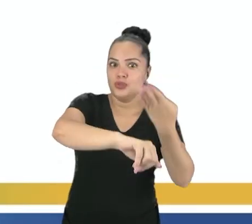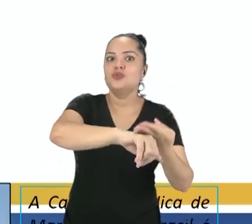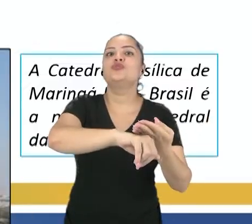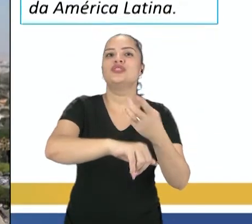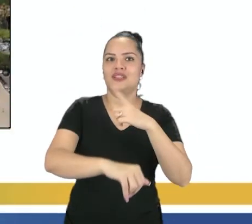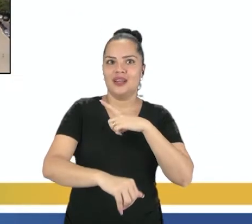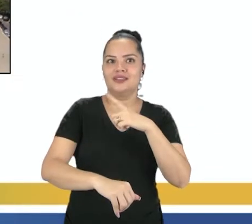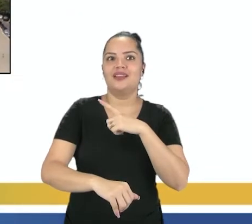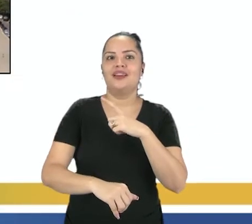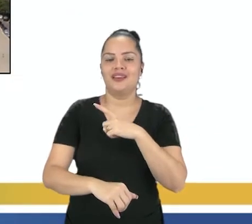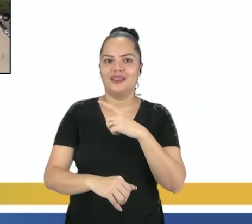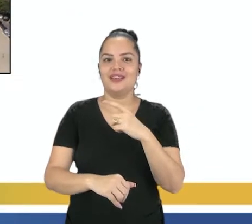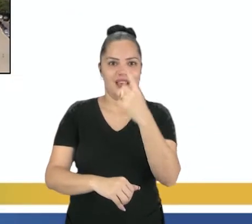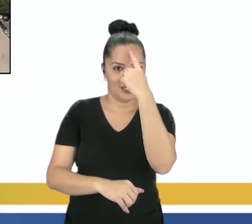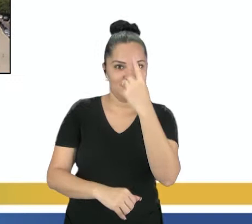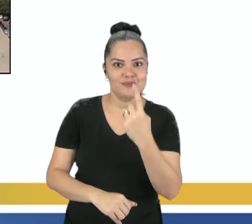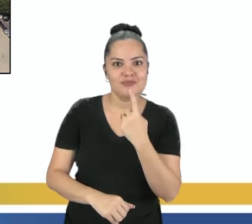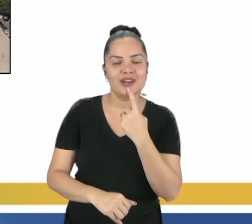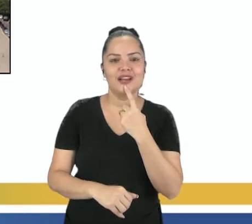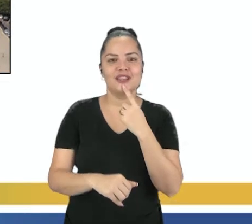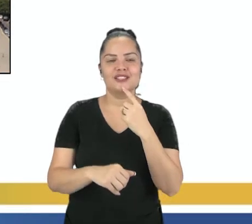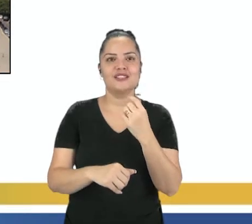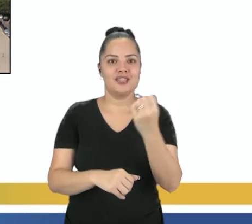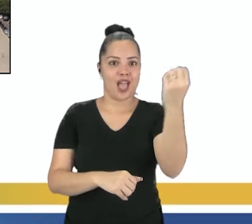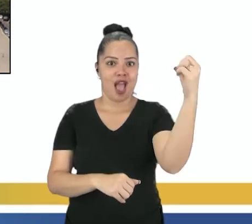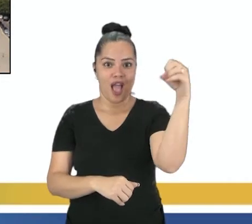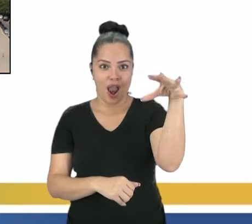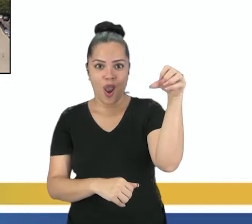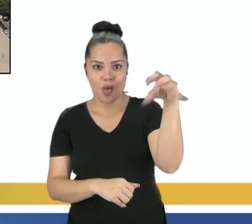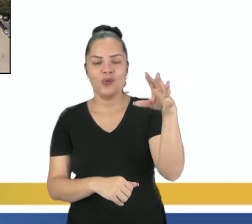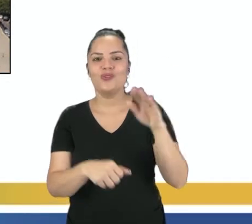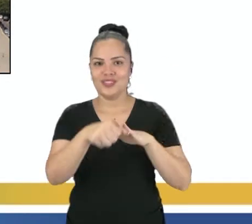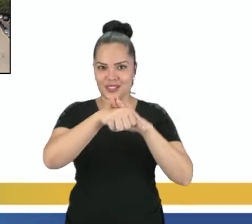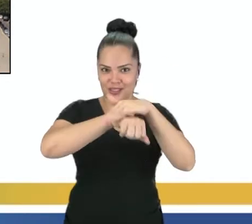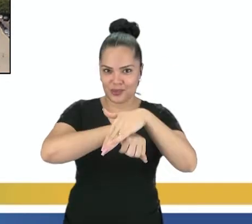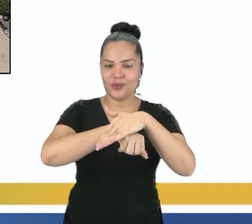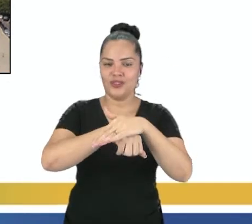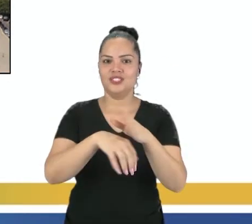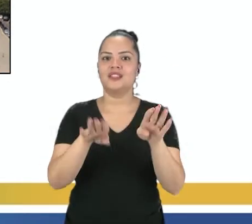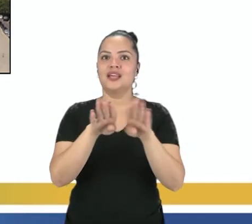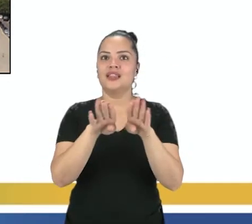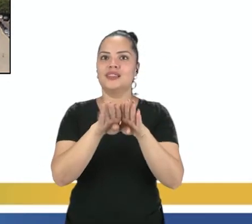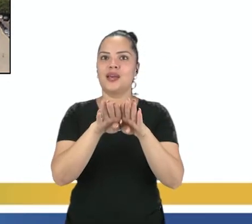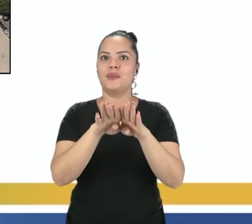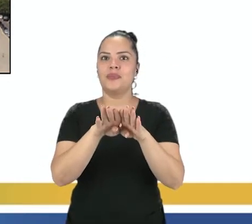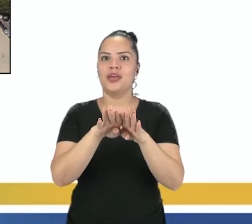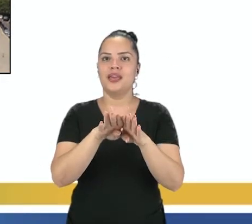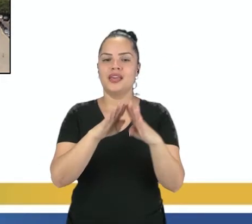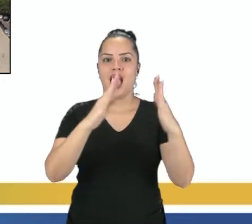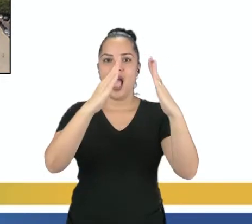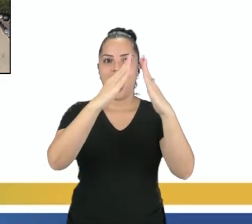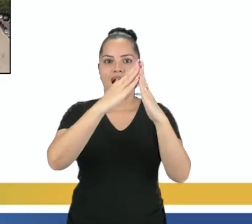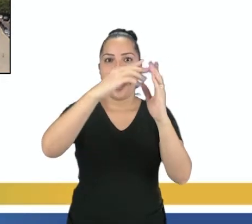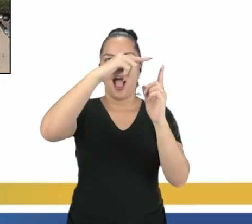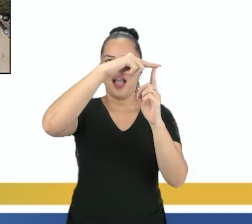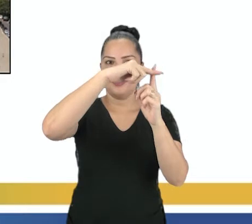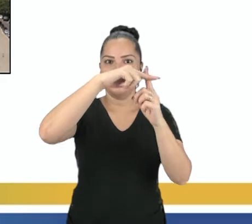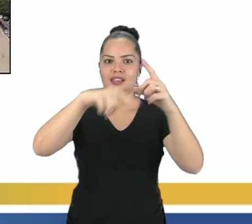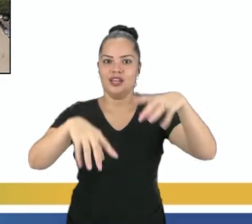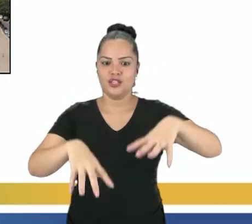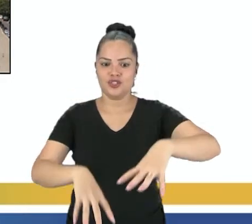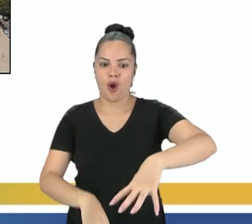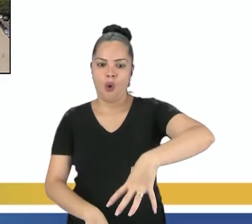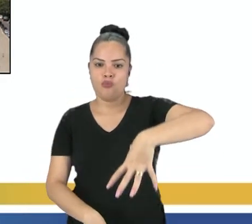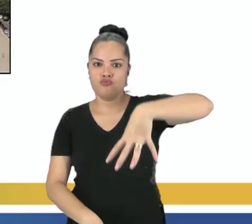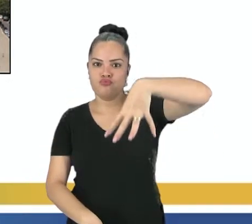luz à noite. A próxima imagem é a Catedral Basílica em honra a Nossa Senhora da Glória, lá em Maringá, aqui mesmo